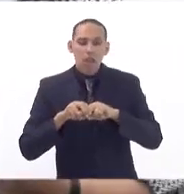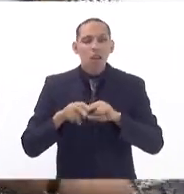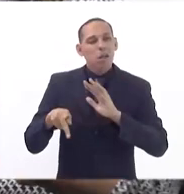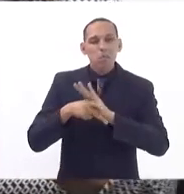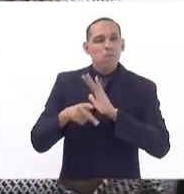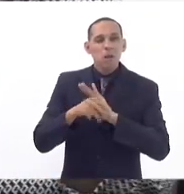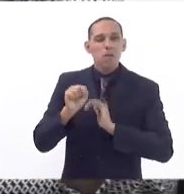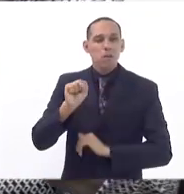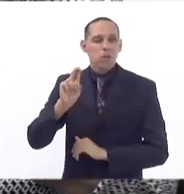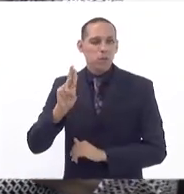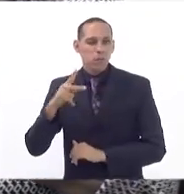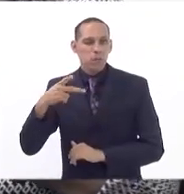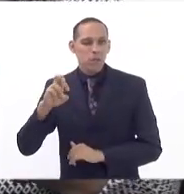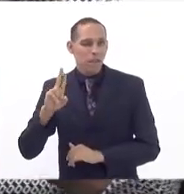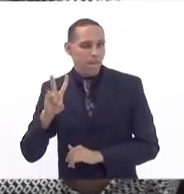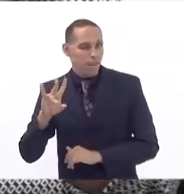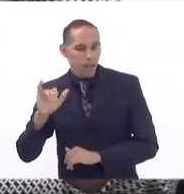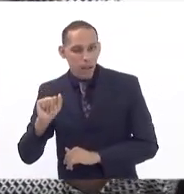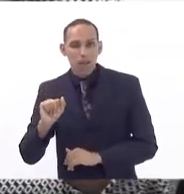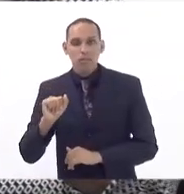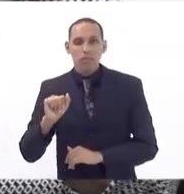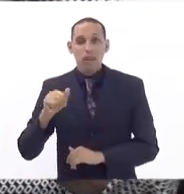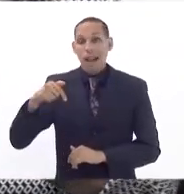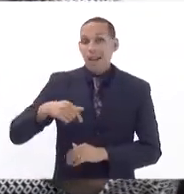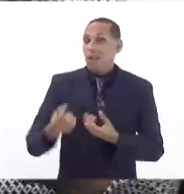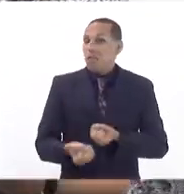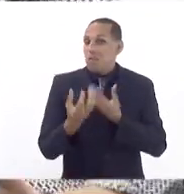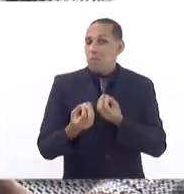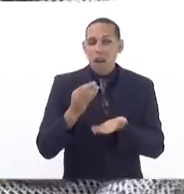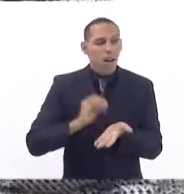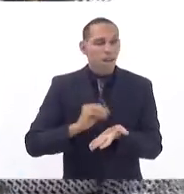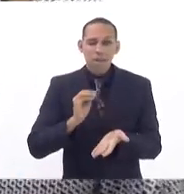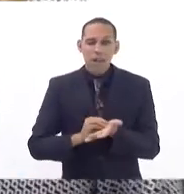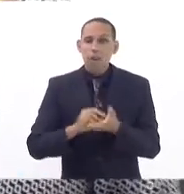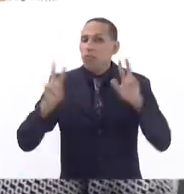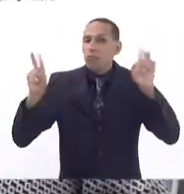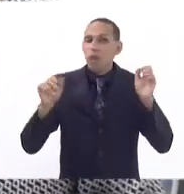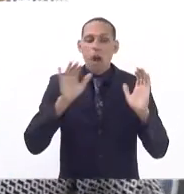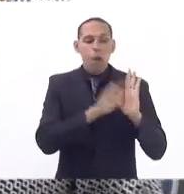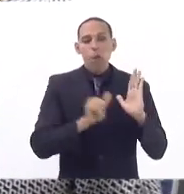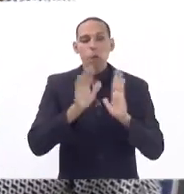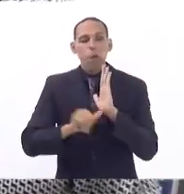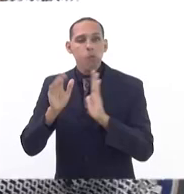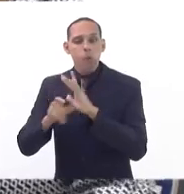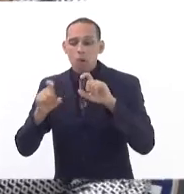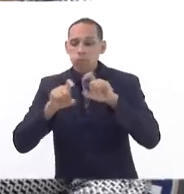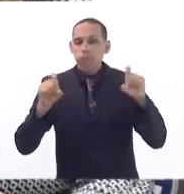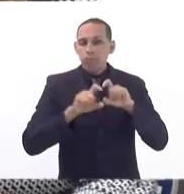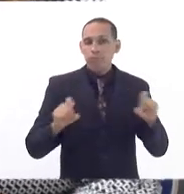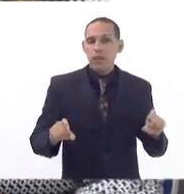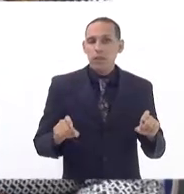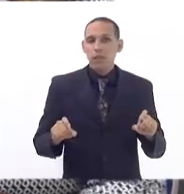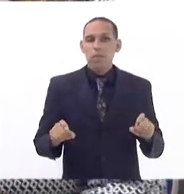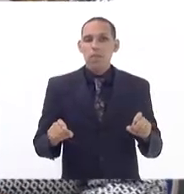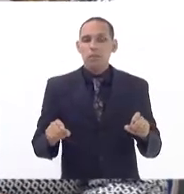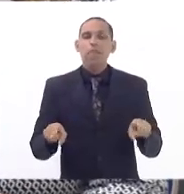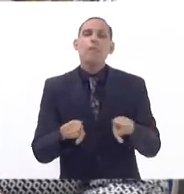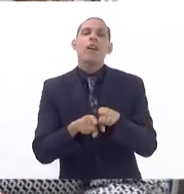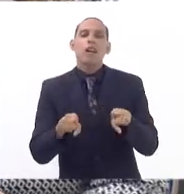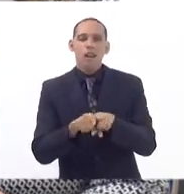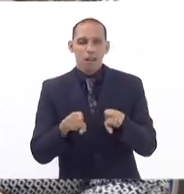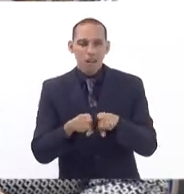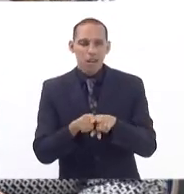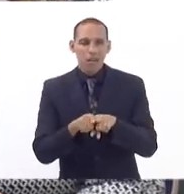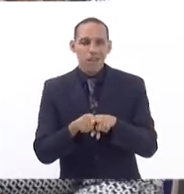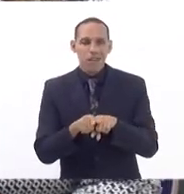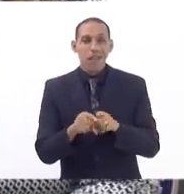inclusive na falta de dados que são apresentados aqui desse cenário sobre furto de cabo é a falta de dados